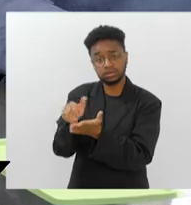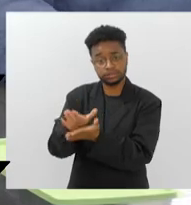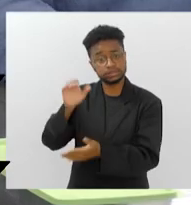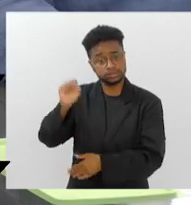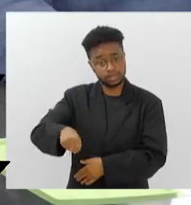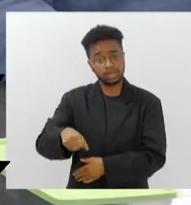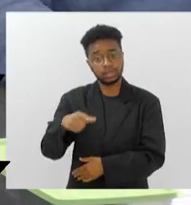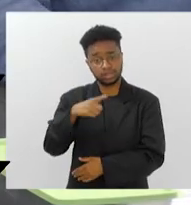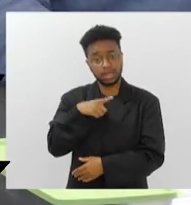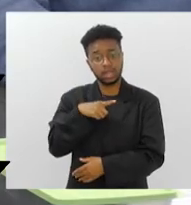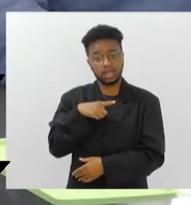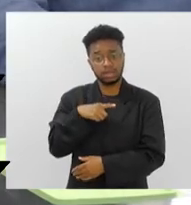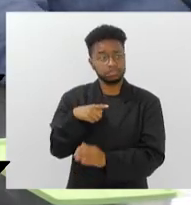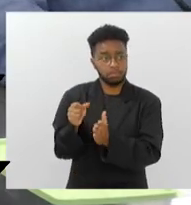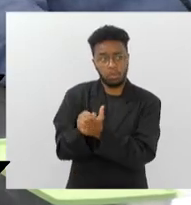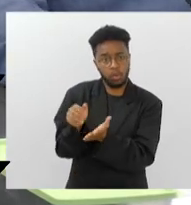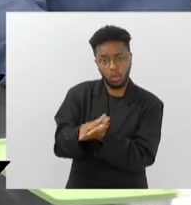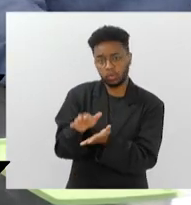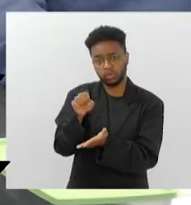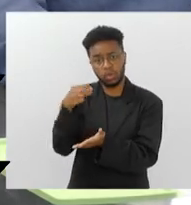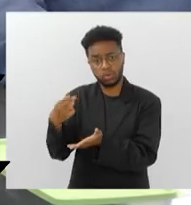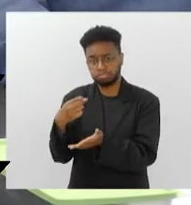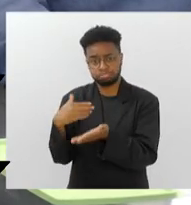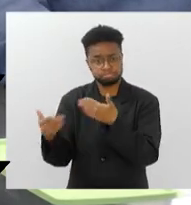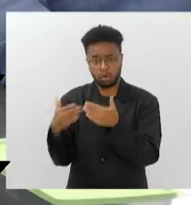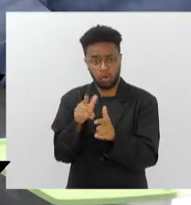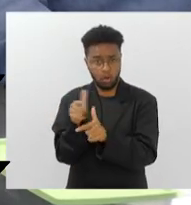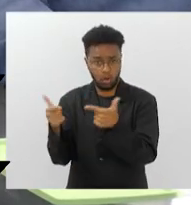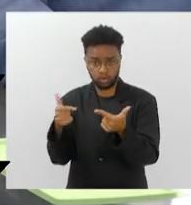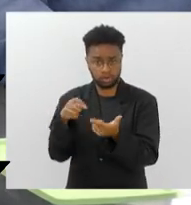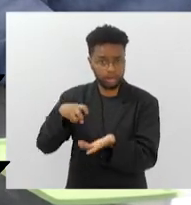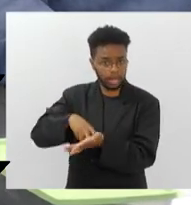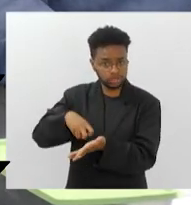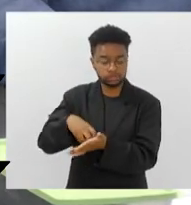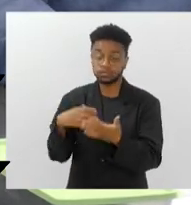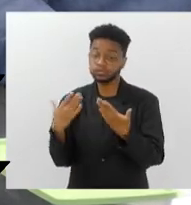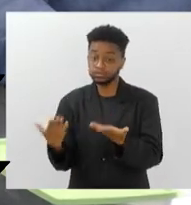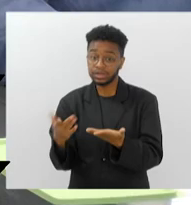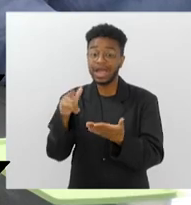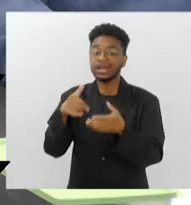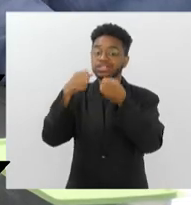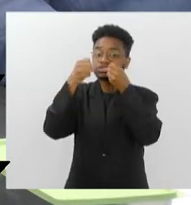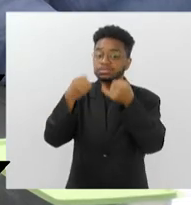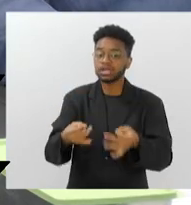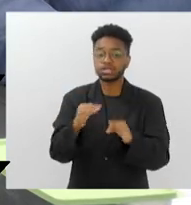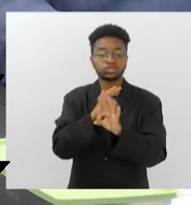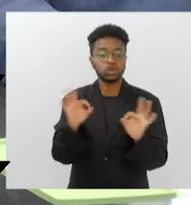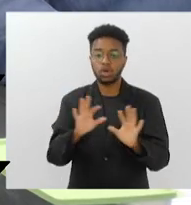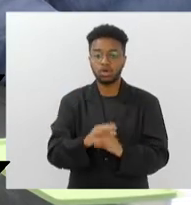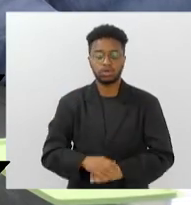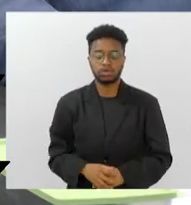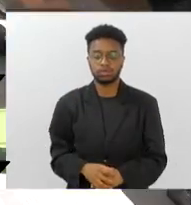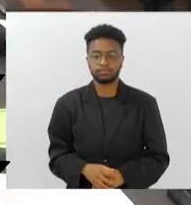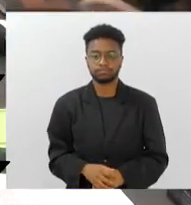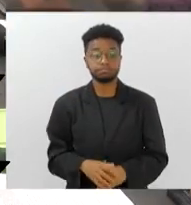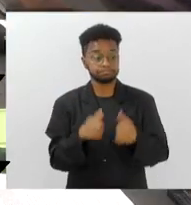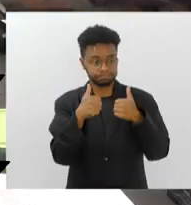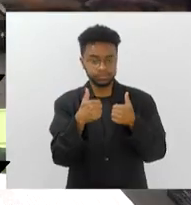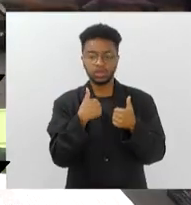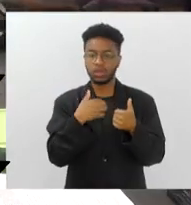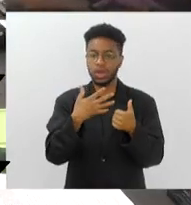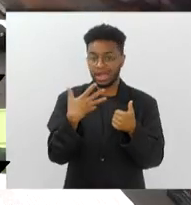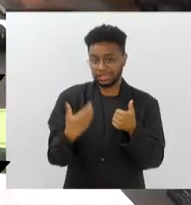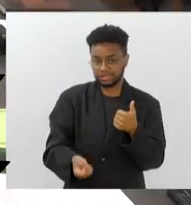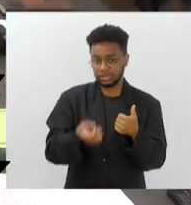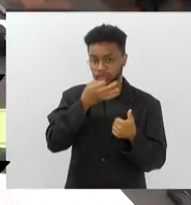uma advertência de uma multa etc para entrarem Então essa é a explicação não tá claro e eu vou eu vou acatar a sugestão do